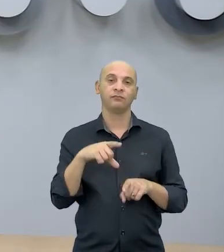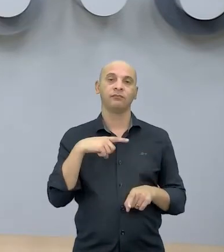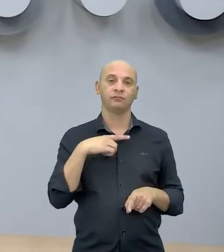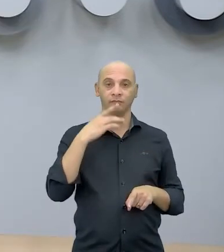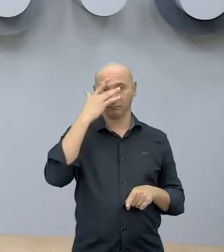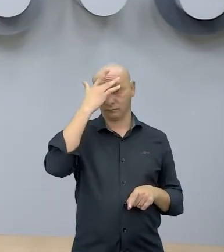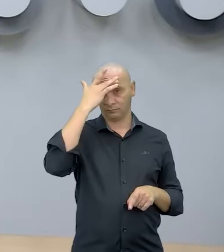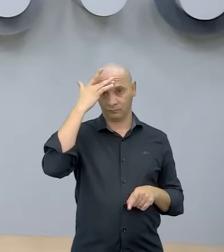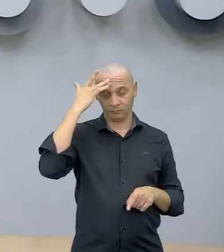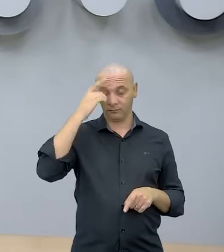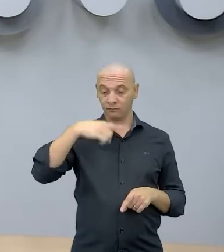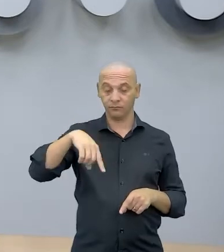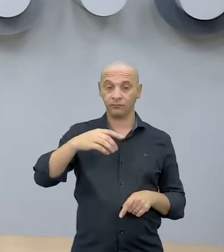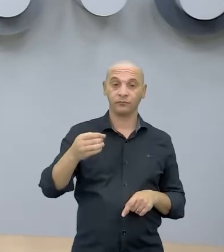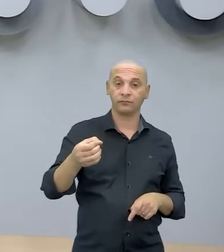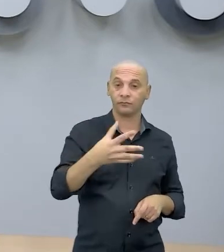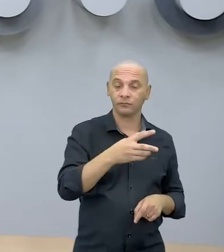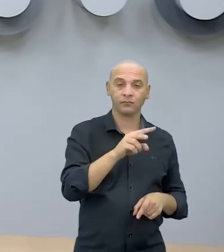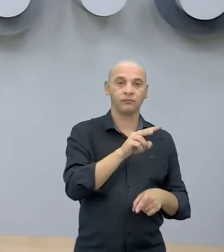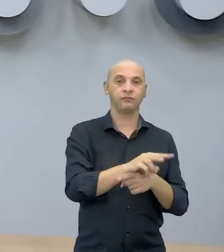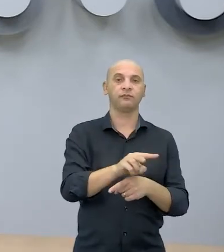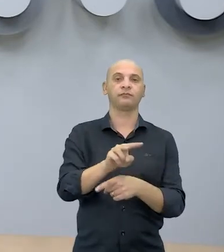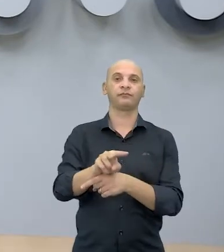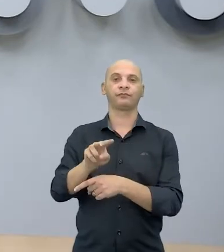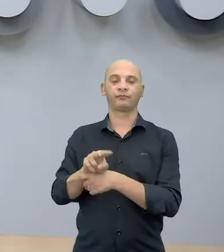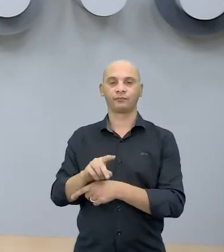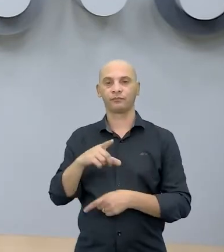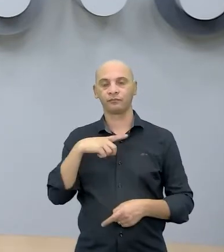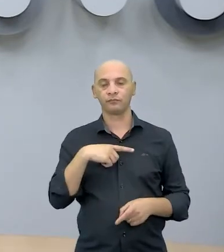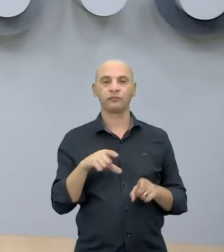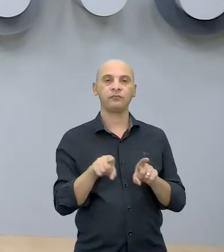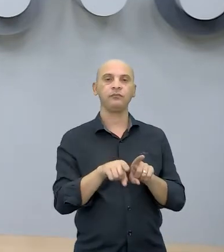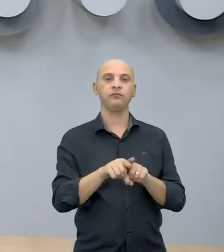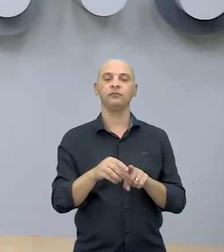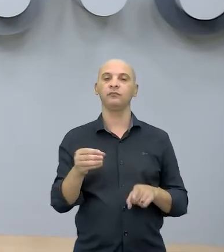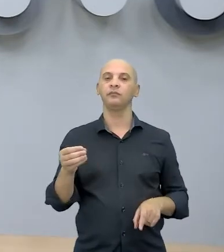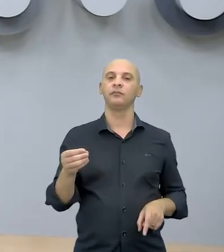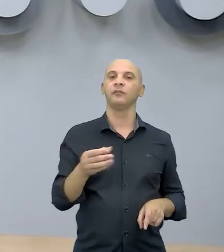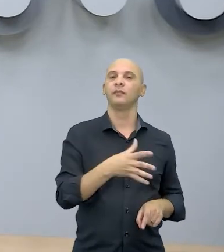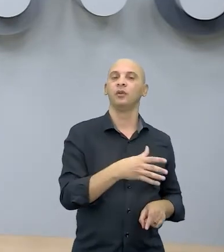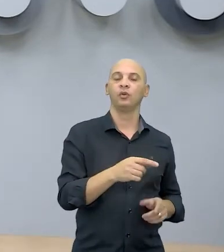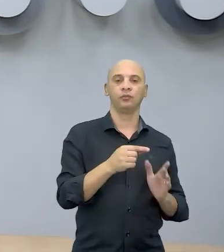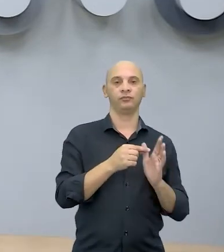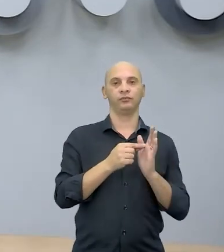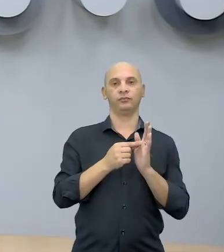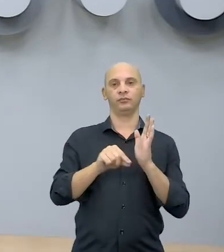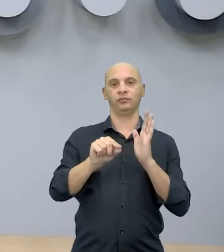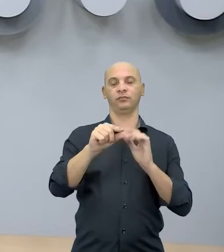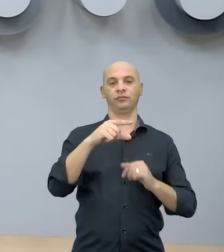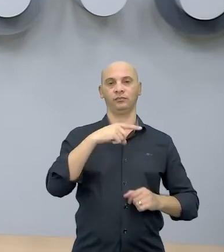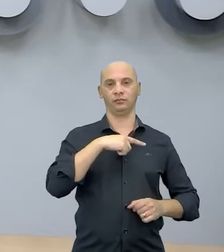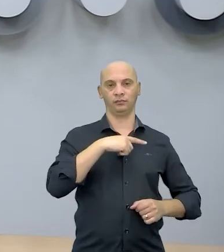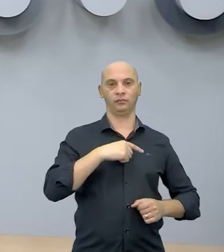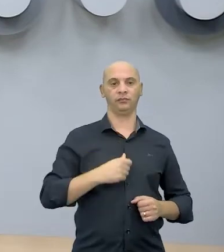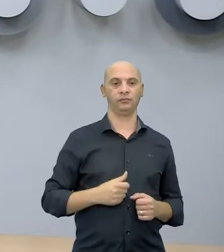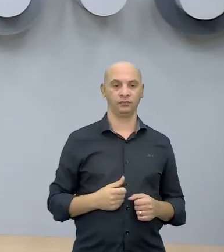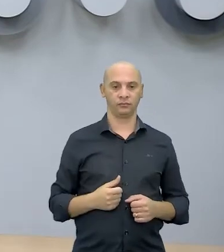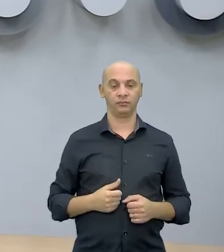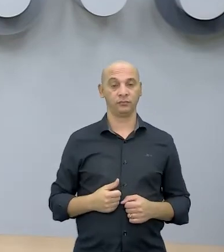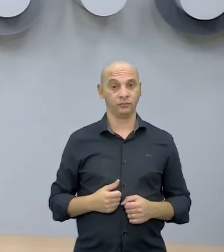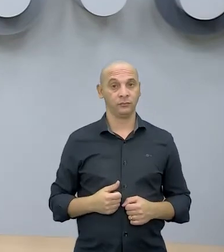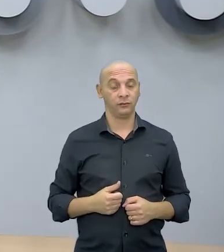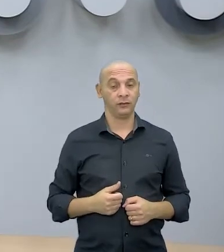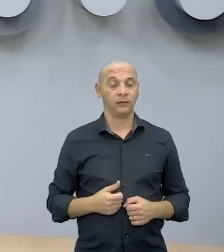portas para novas formas de monitoramentos e novas formas de contratos, né? E aí,